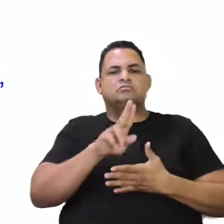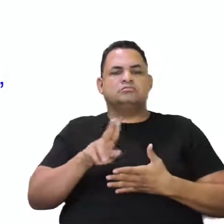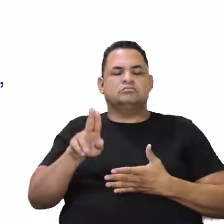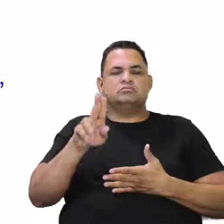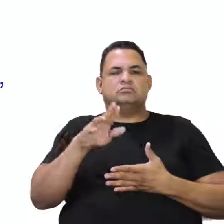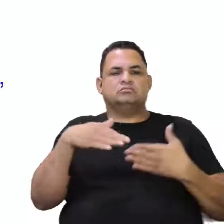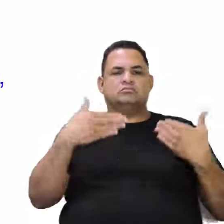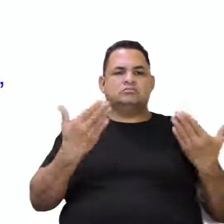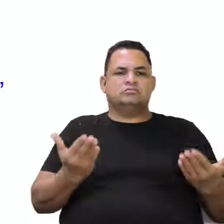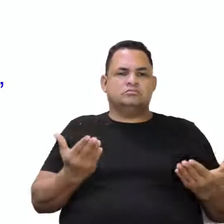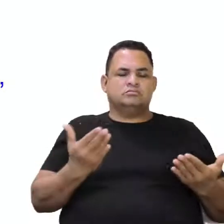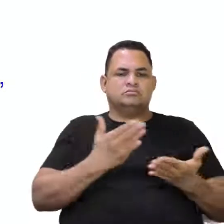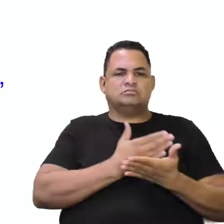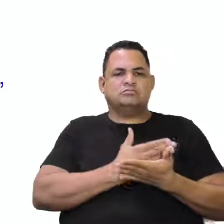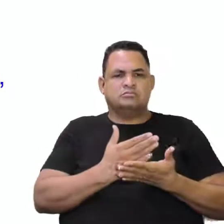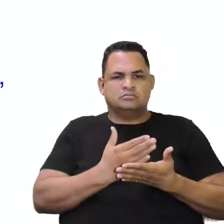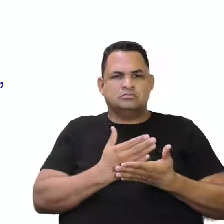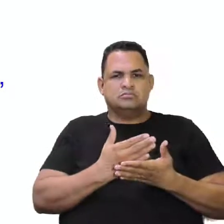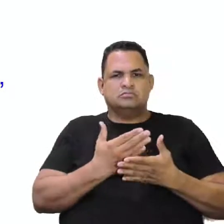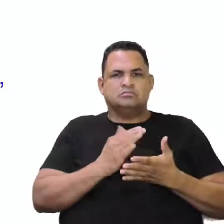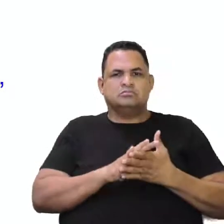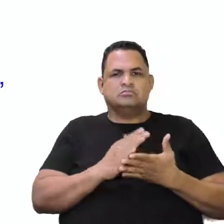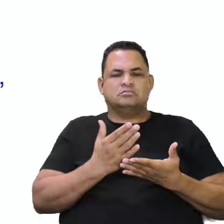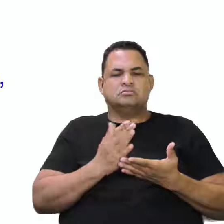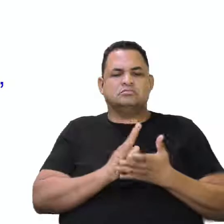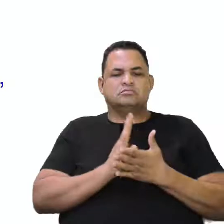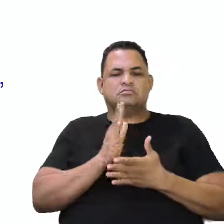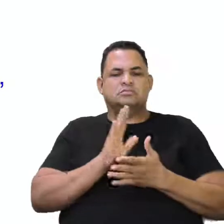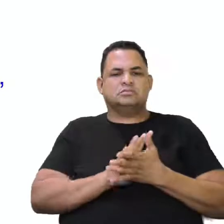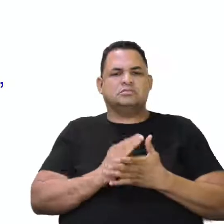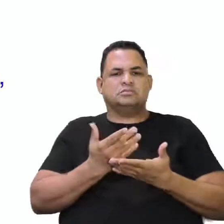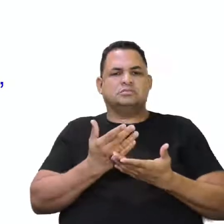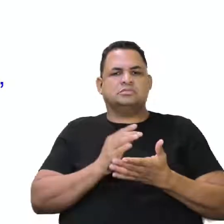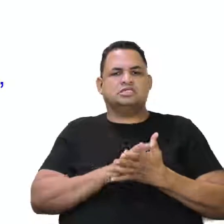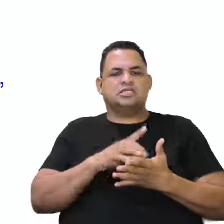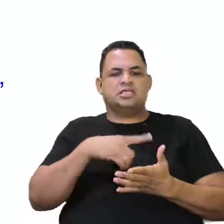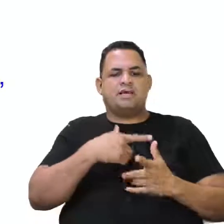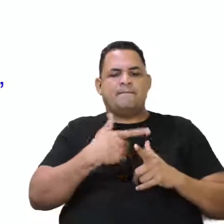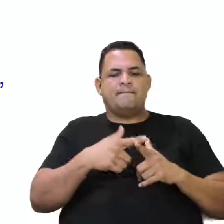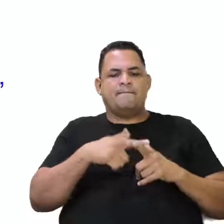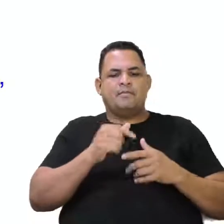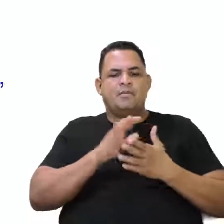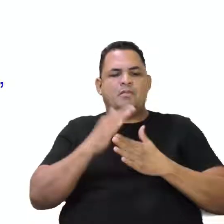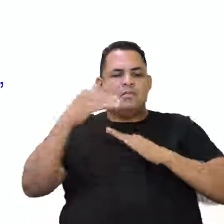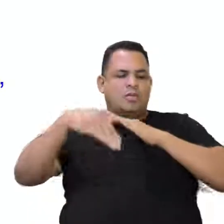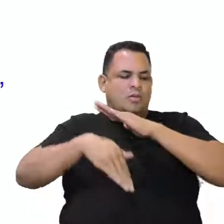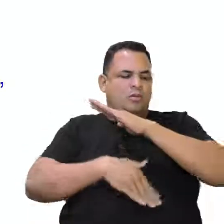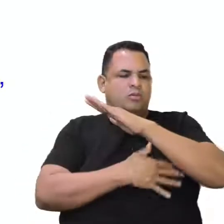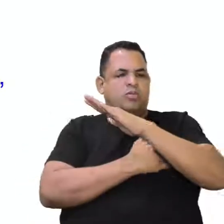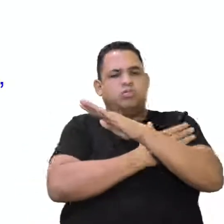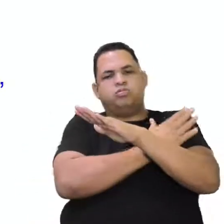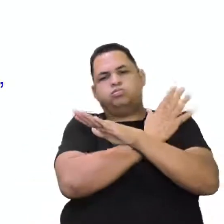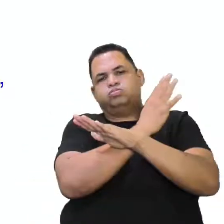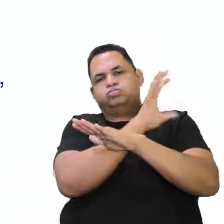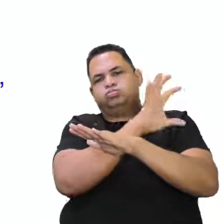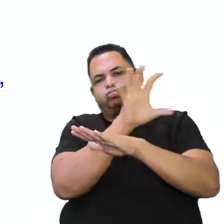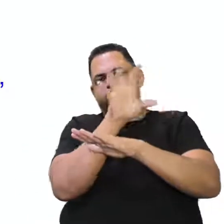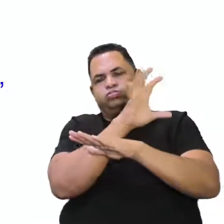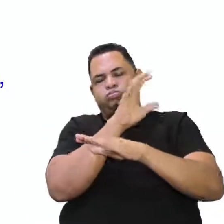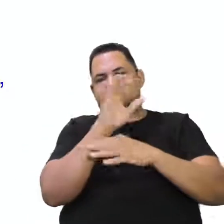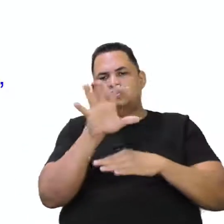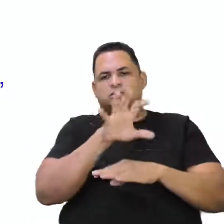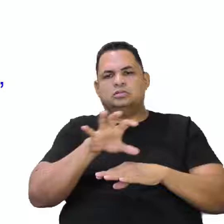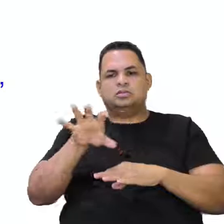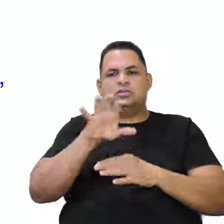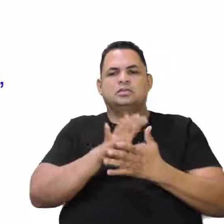utilizada, né, inicialmente, mas a gente sabe hoje que ela prejudica o ecossistema. Por quê? Porque ela aumenta o risco